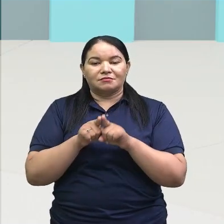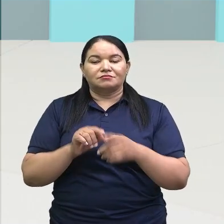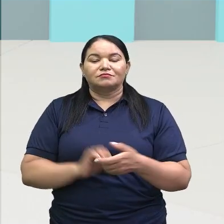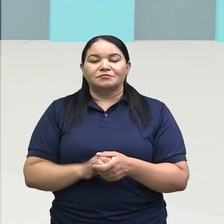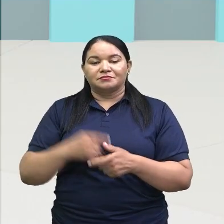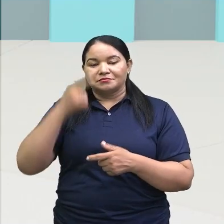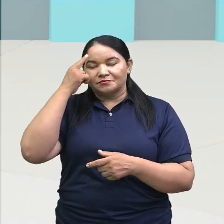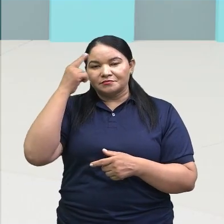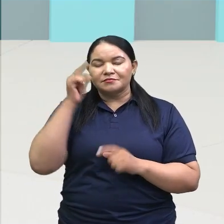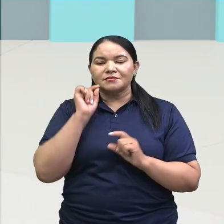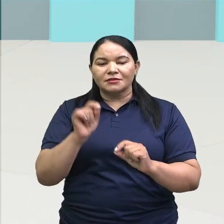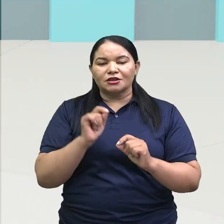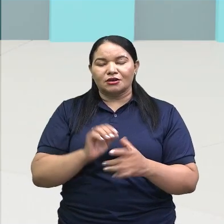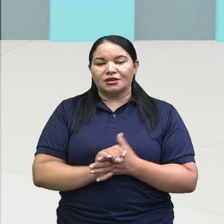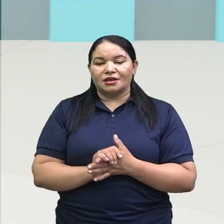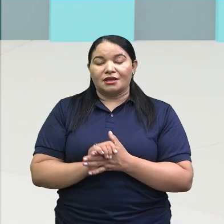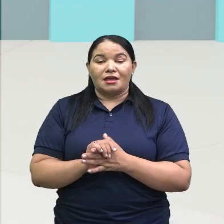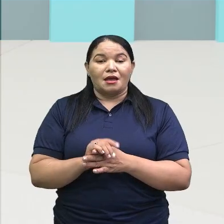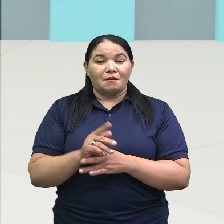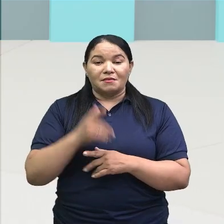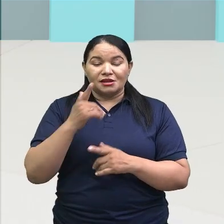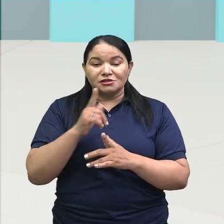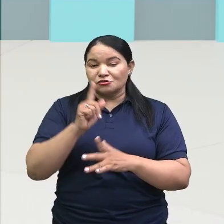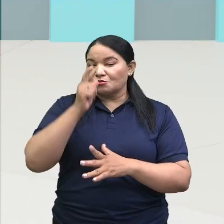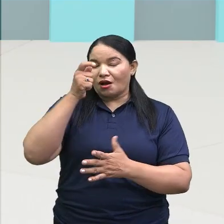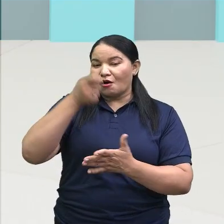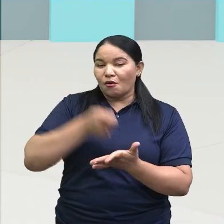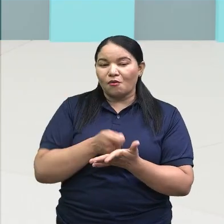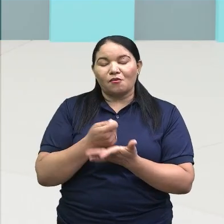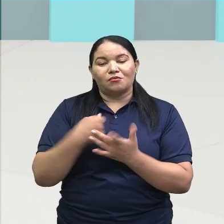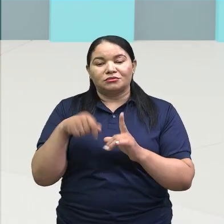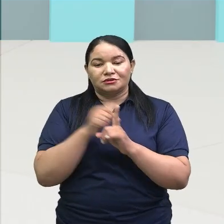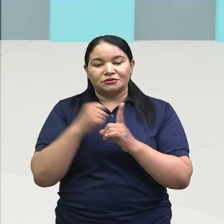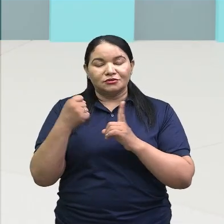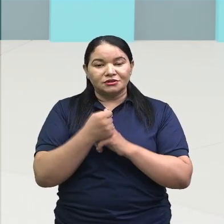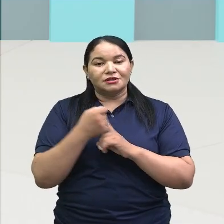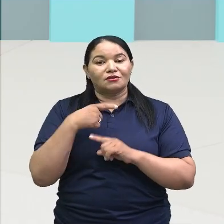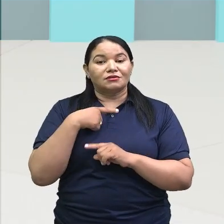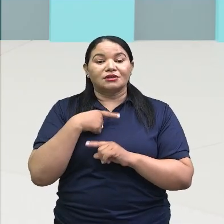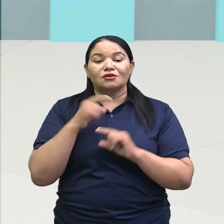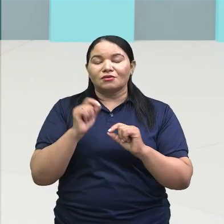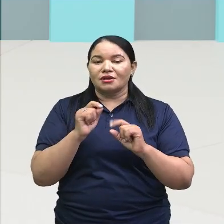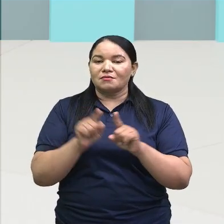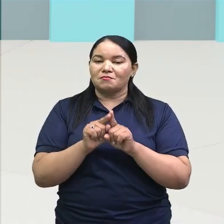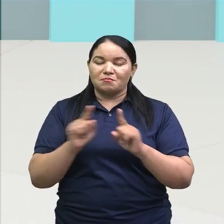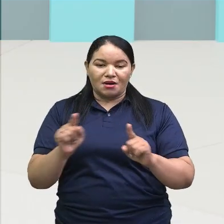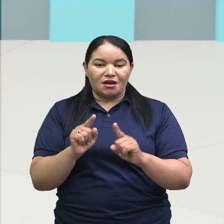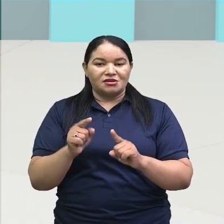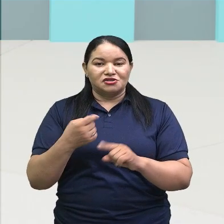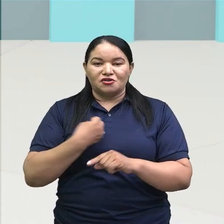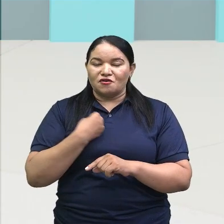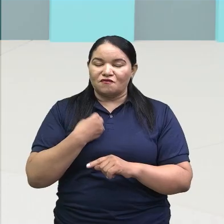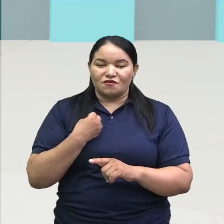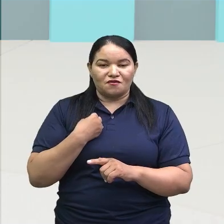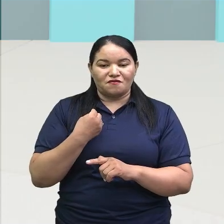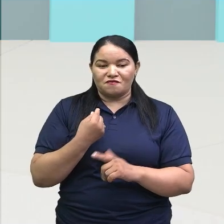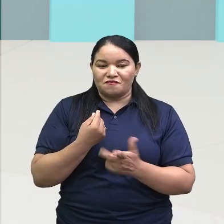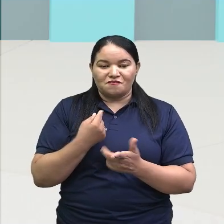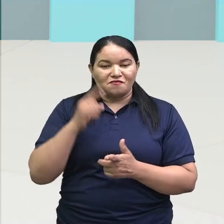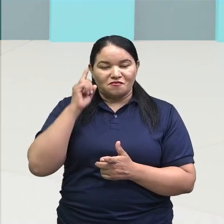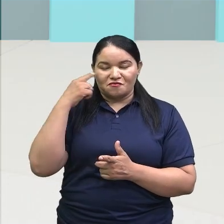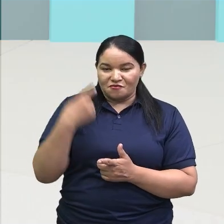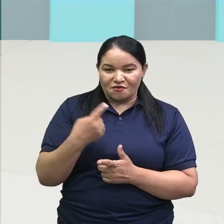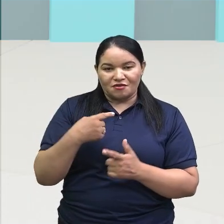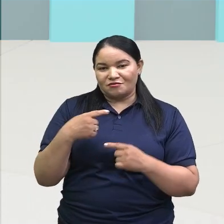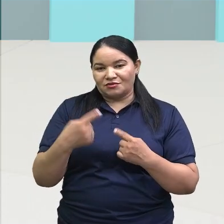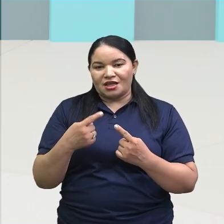uma, digamos assim, norma, né? Uma ordem social, mas na realidade eu não vivo isso. Aí entra a contradição.